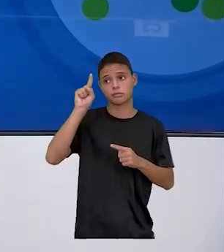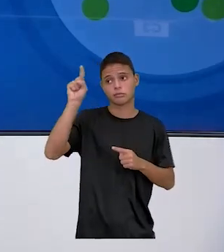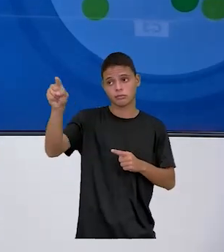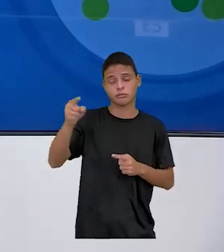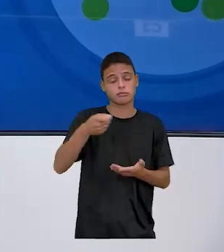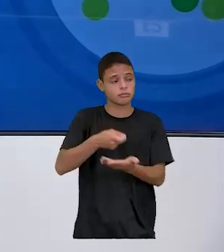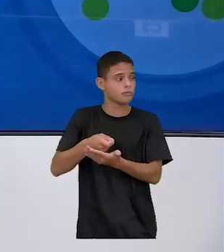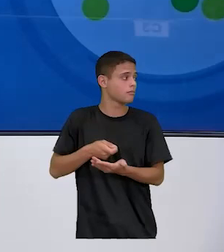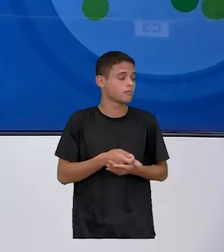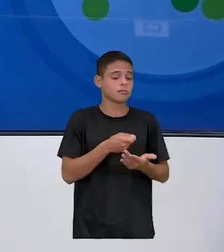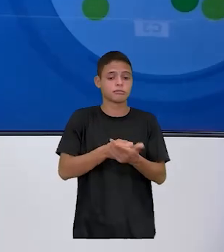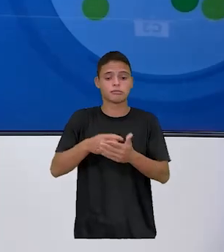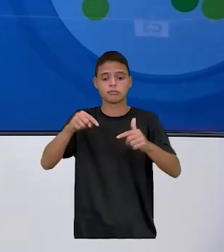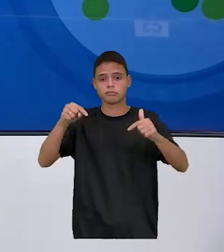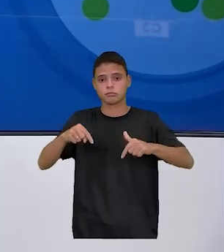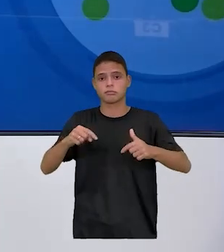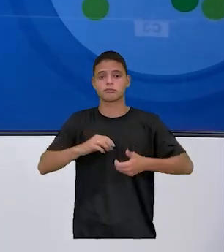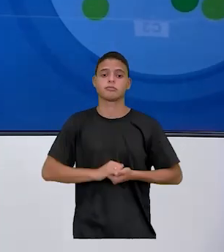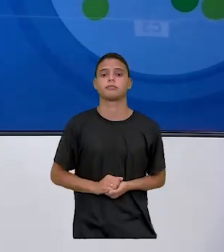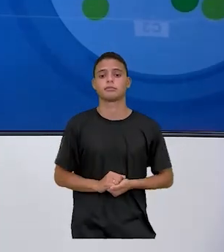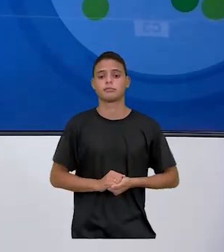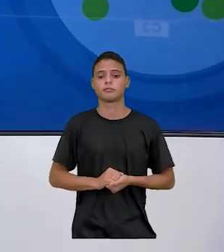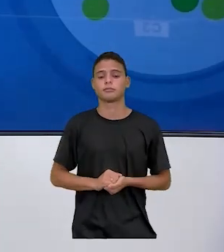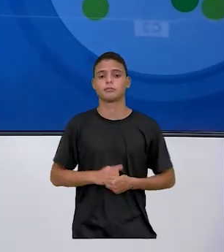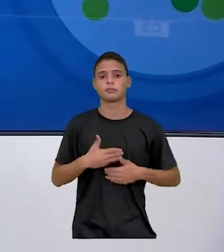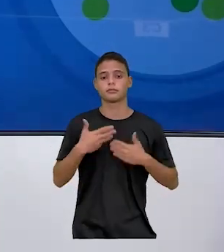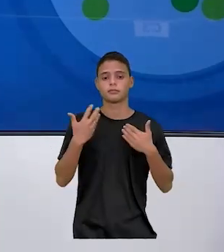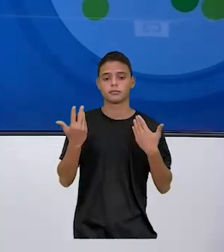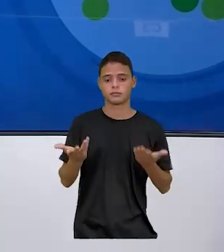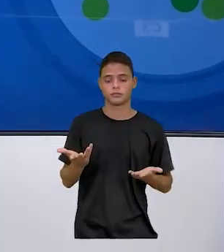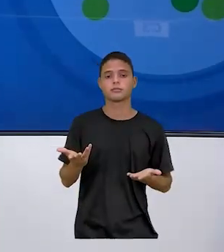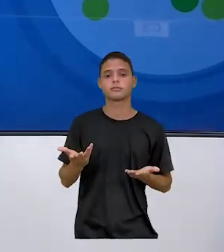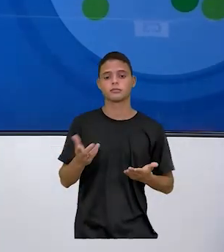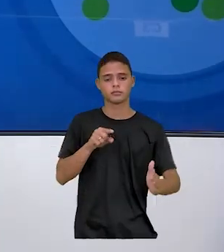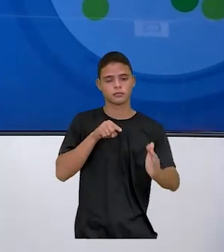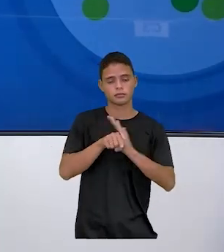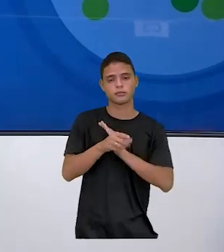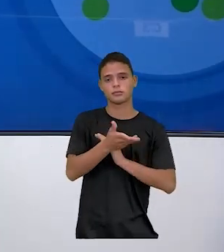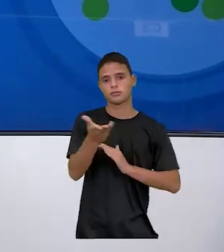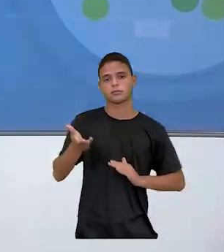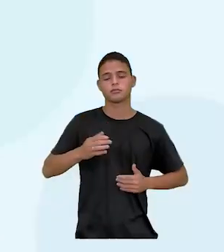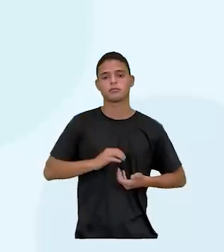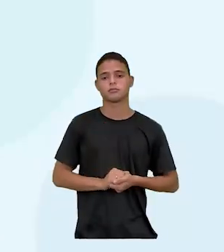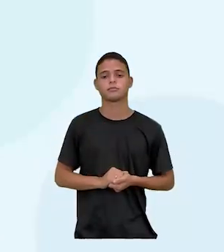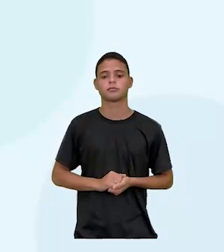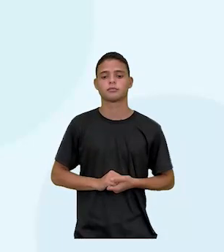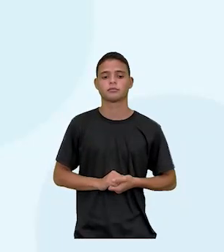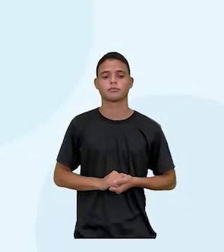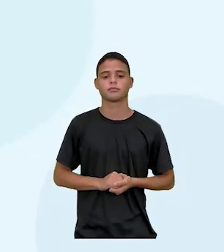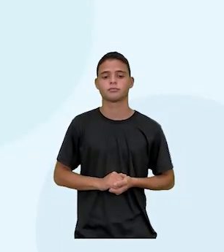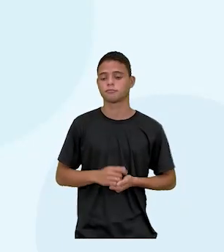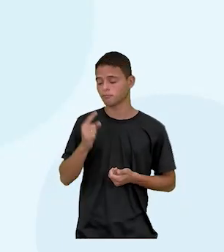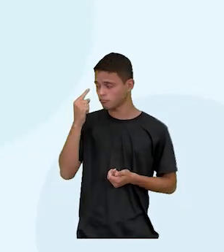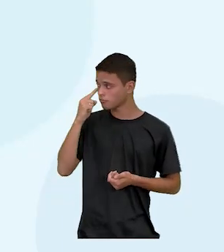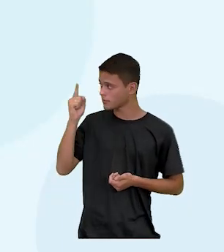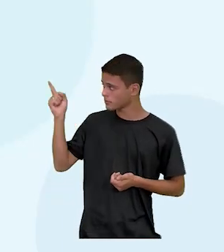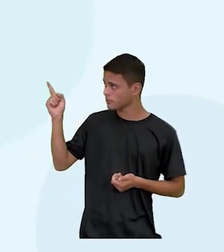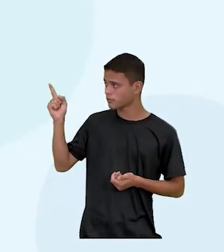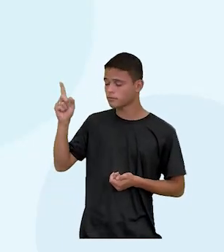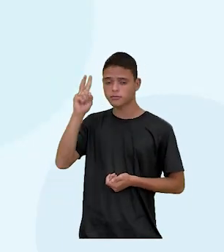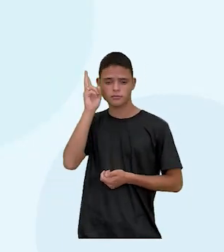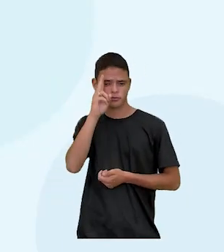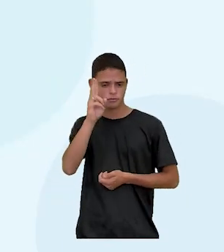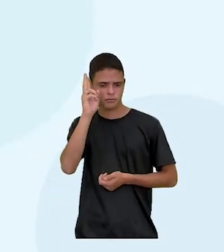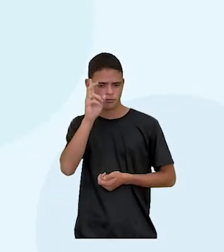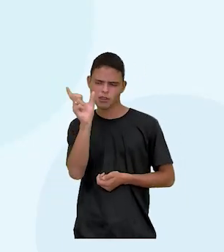aqui no Brasil, só por dinheiro. Então, uma pergunta para vocês, a gente responde juntos. Você lembra o que